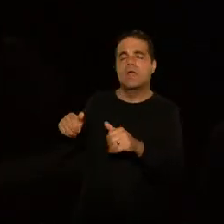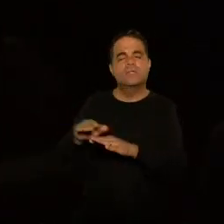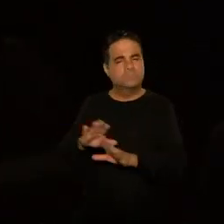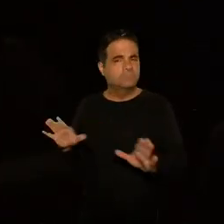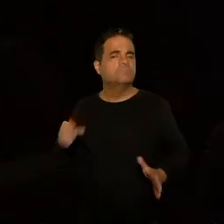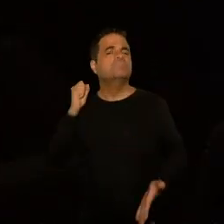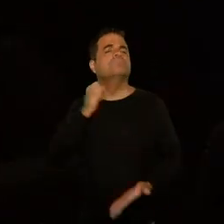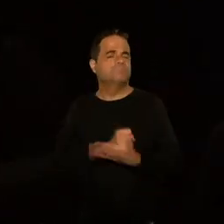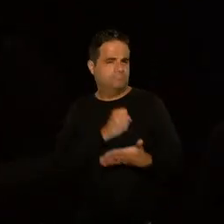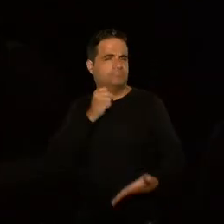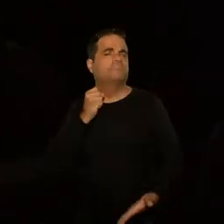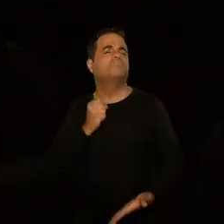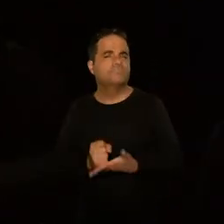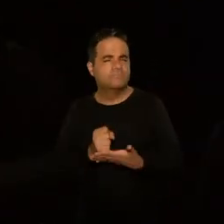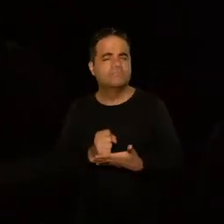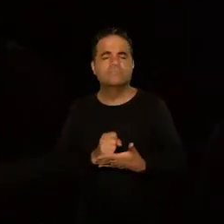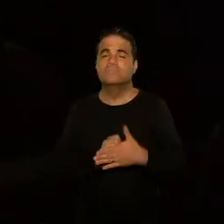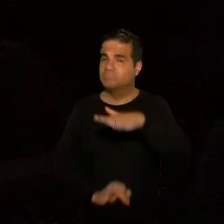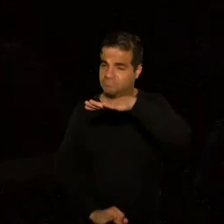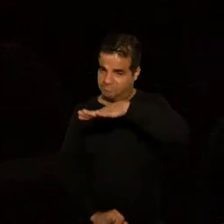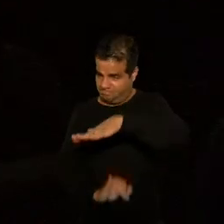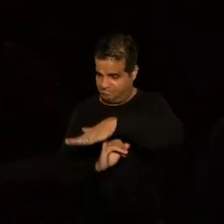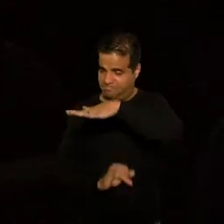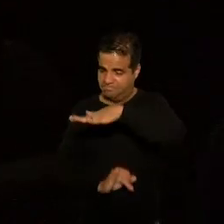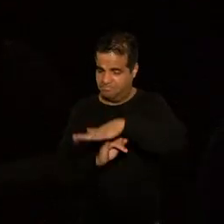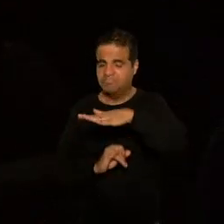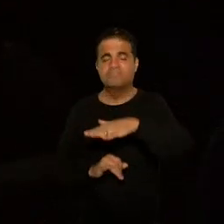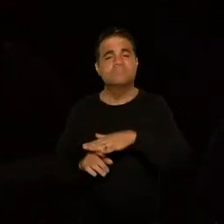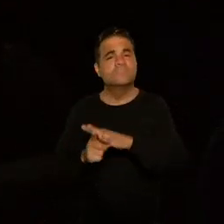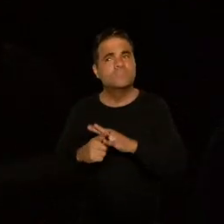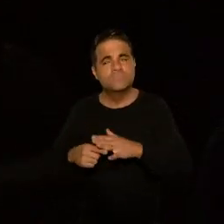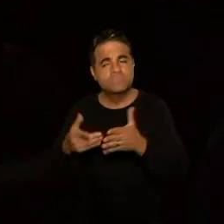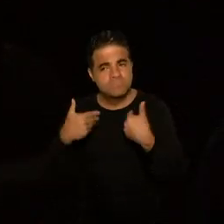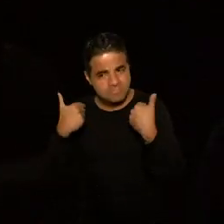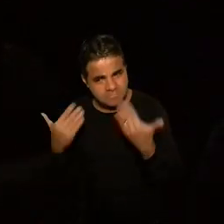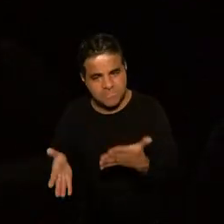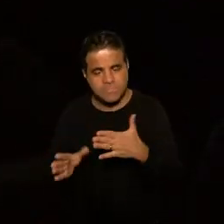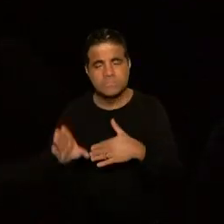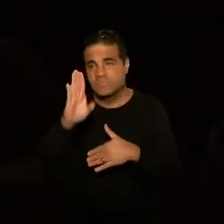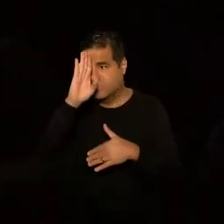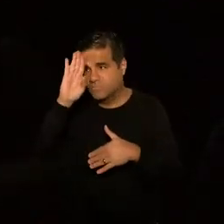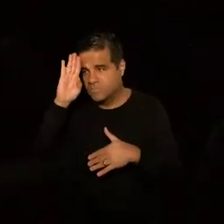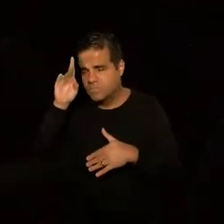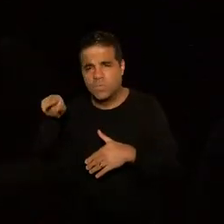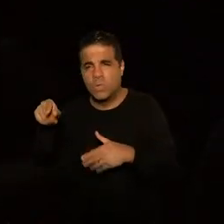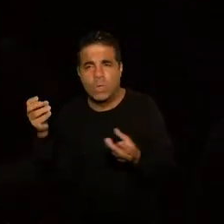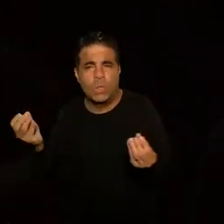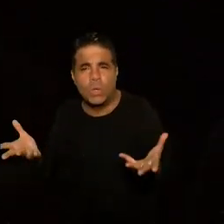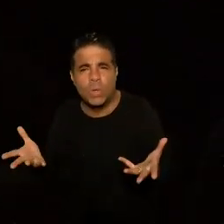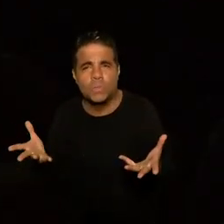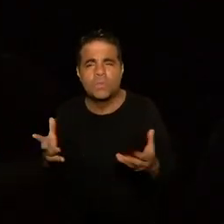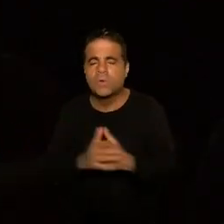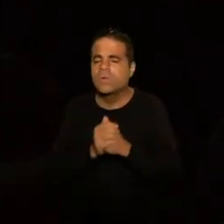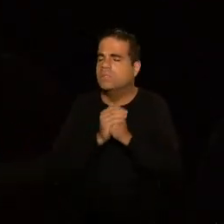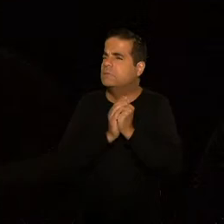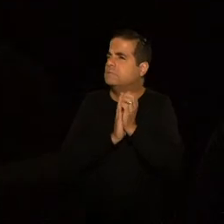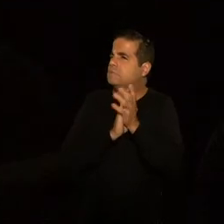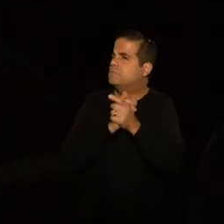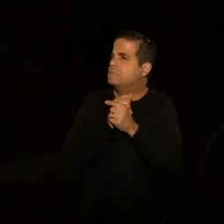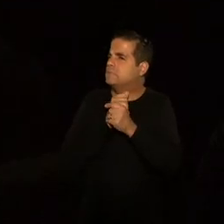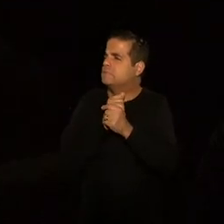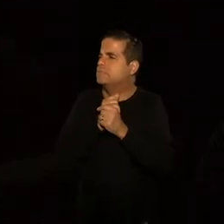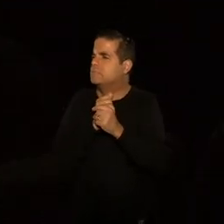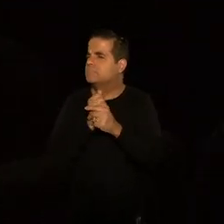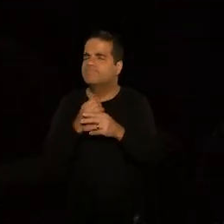legitimação institucionalizada com um astro acadêmico como acabar levando